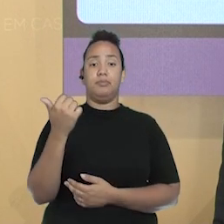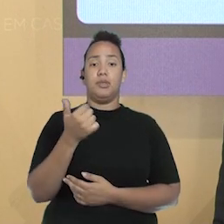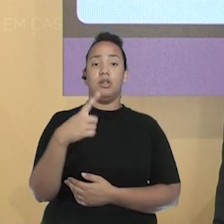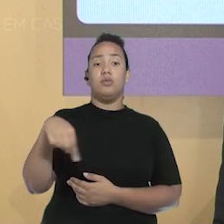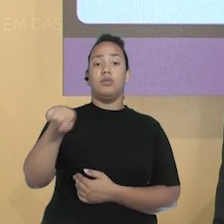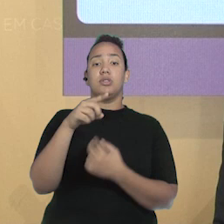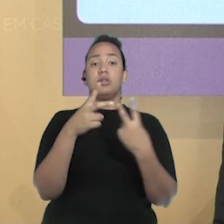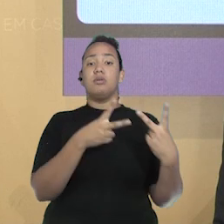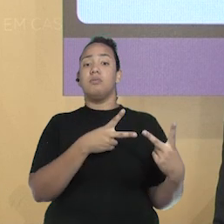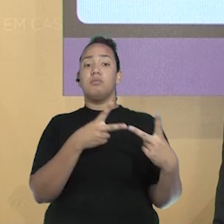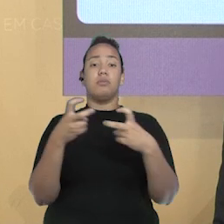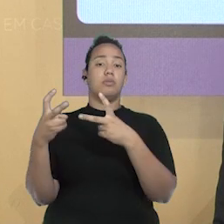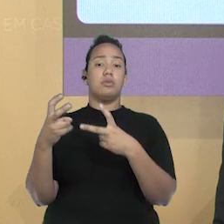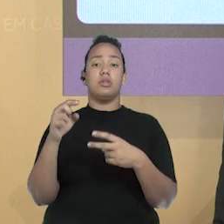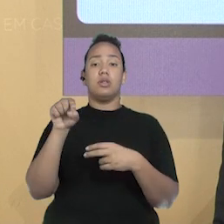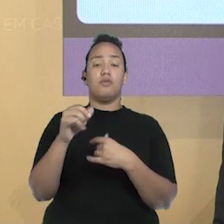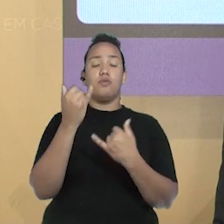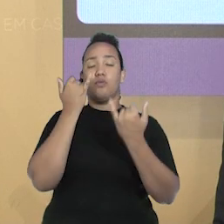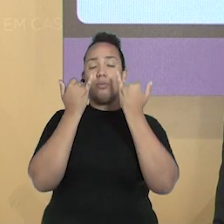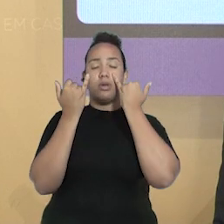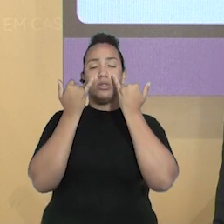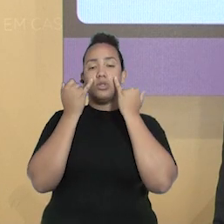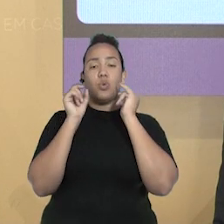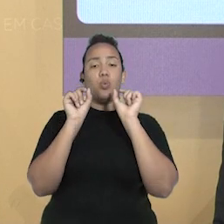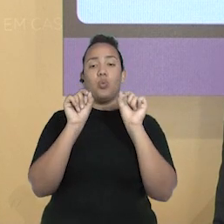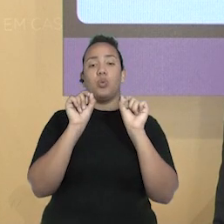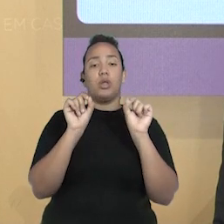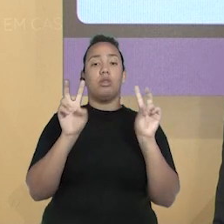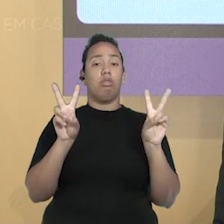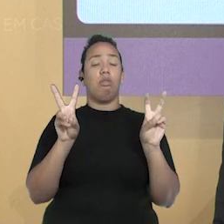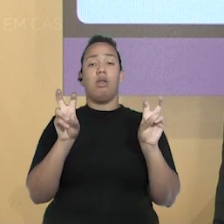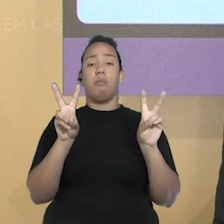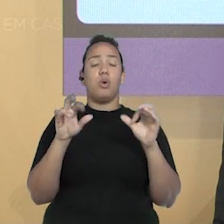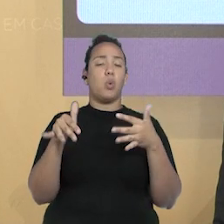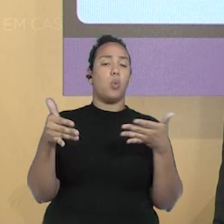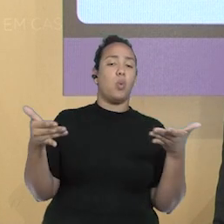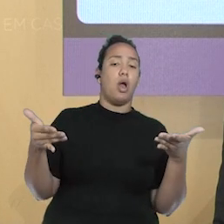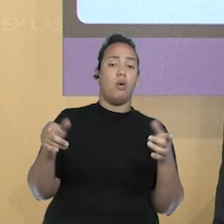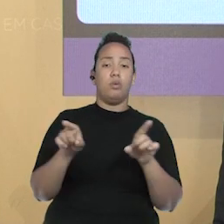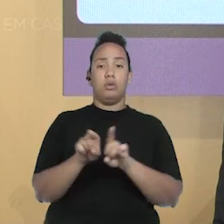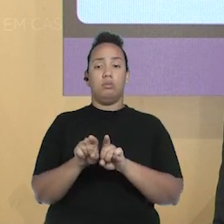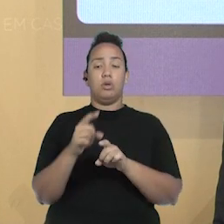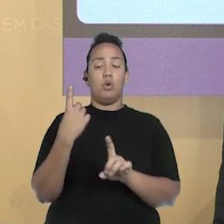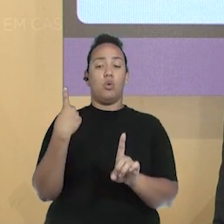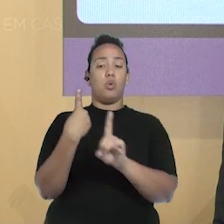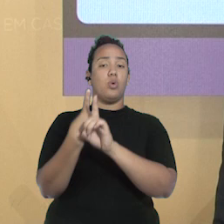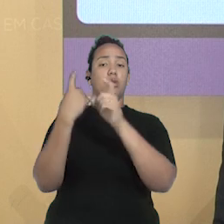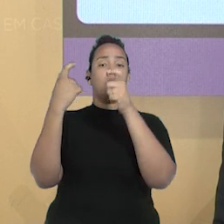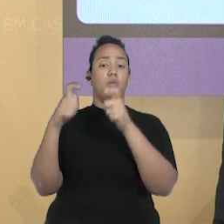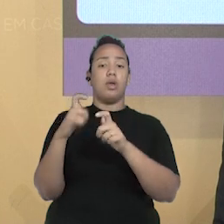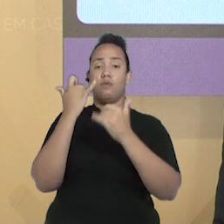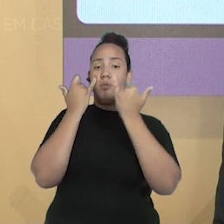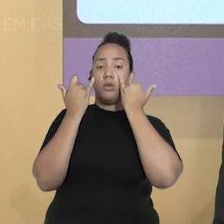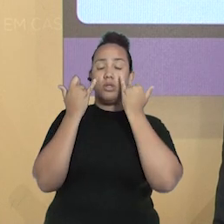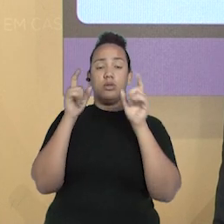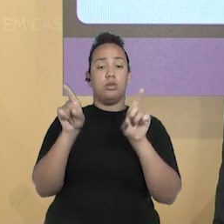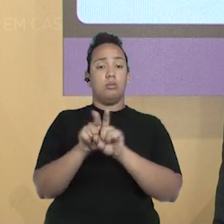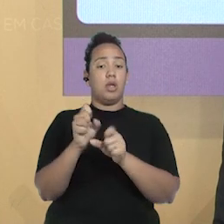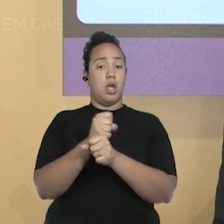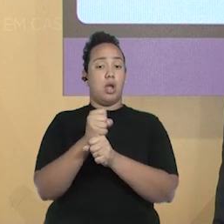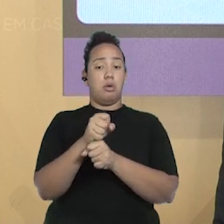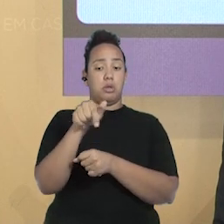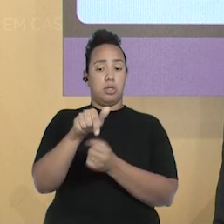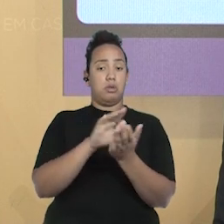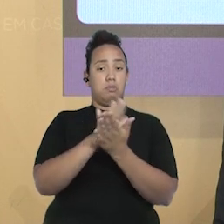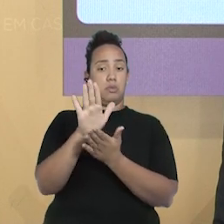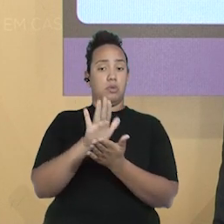de onde é esta notícia, ou seja, identifique o título, a fonte e o ano que essa notícia foi publicada.